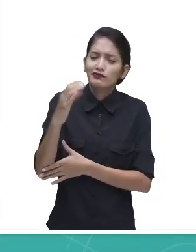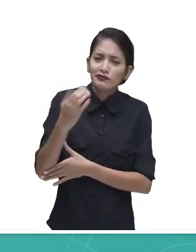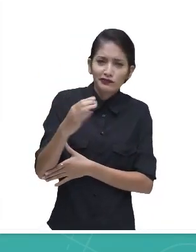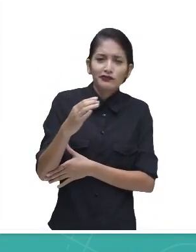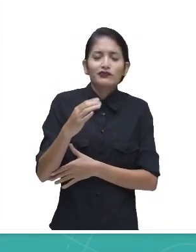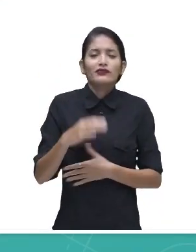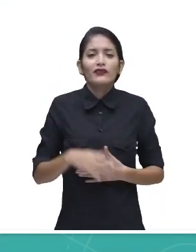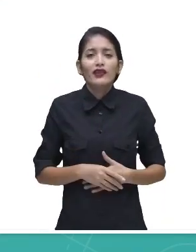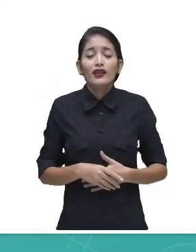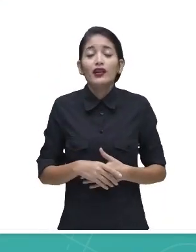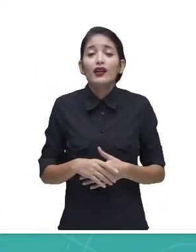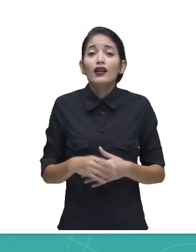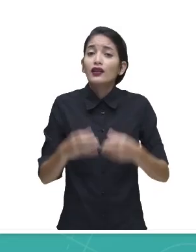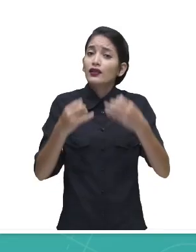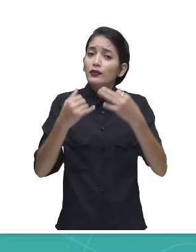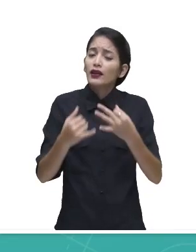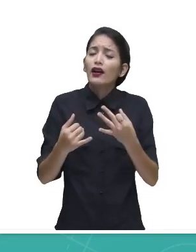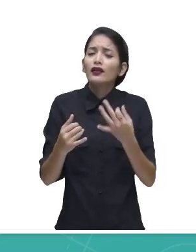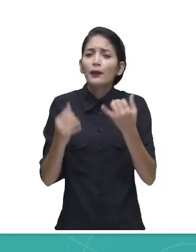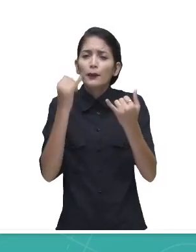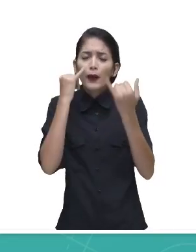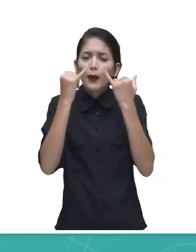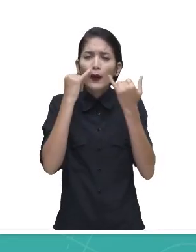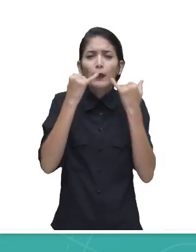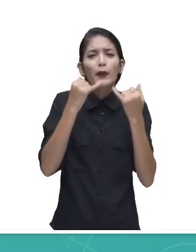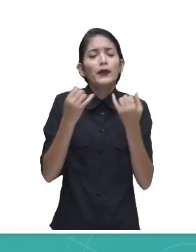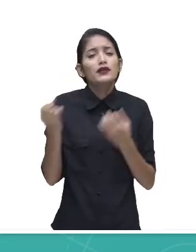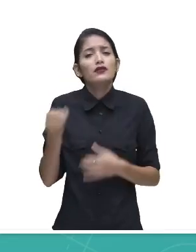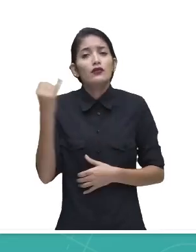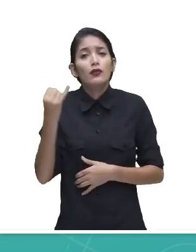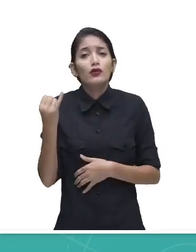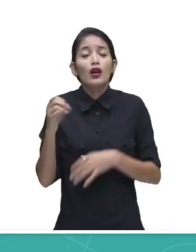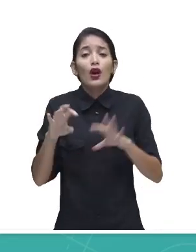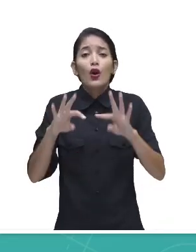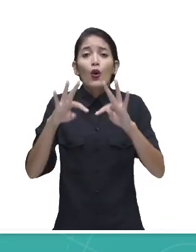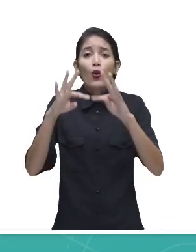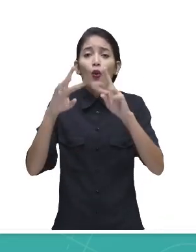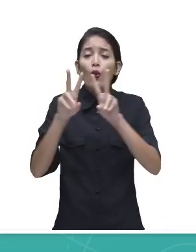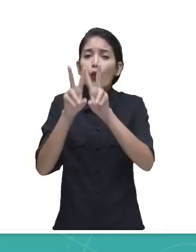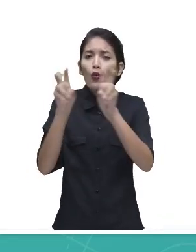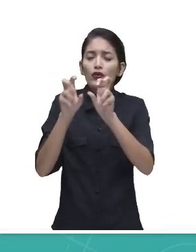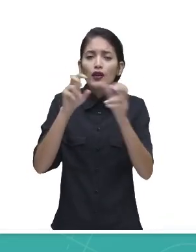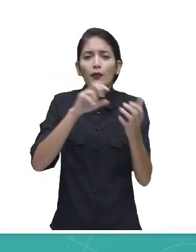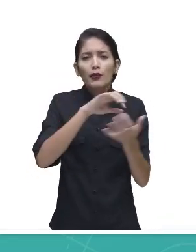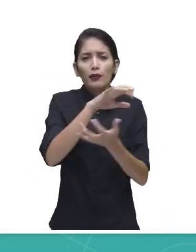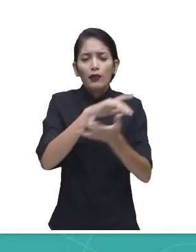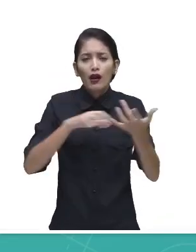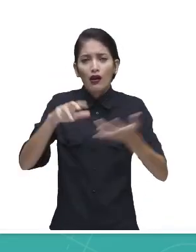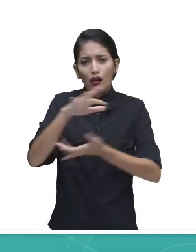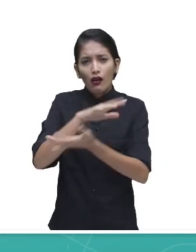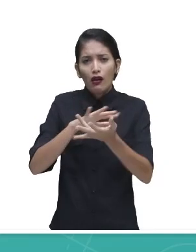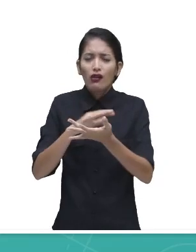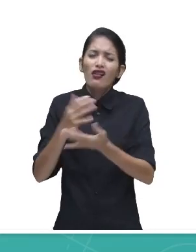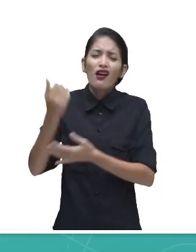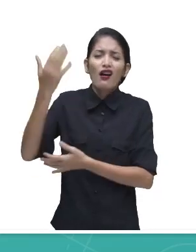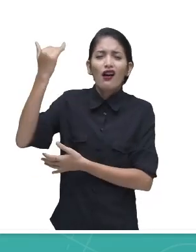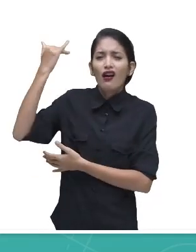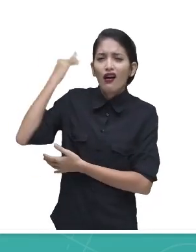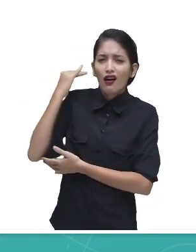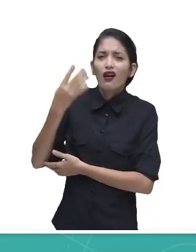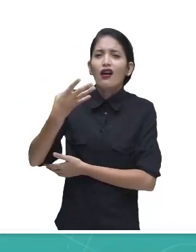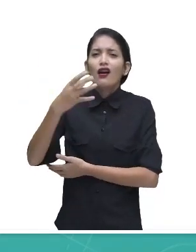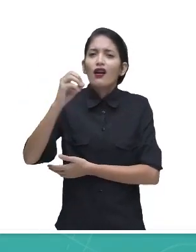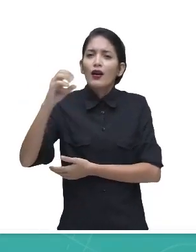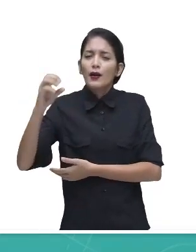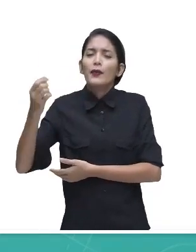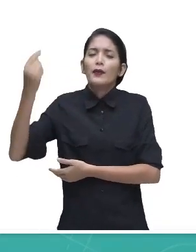que trouxeram informações importantes para a gente do universo desde 400 anos atrás, desde muito tempo atrás, né? Não